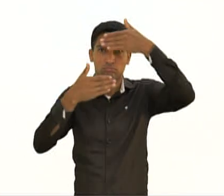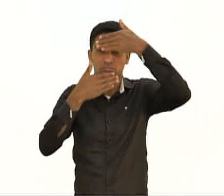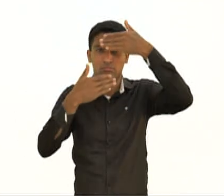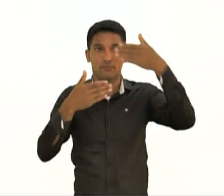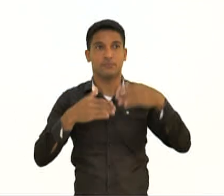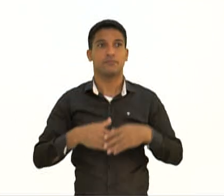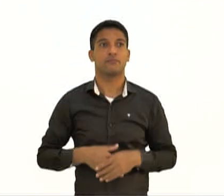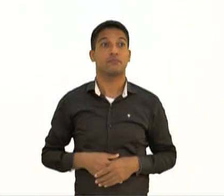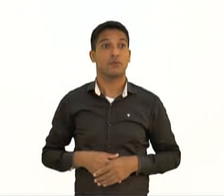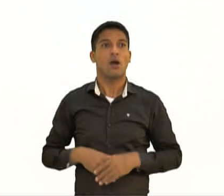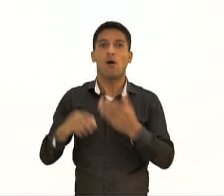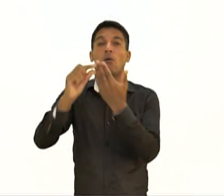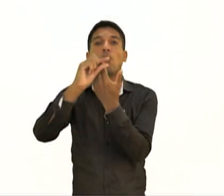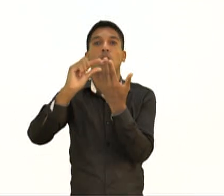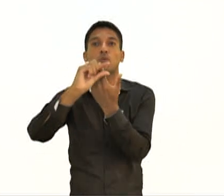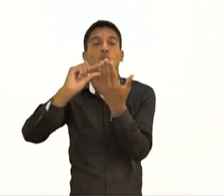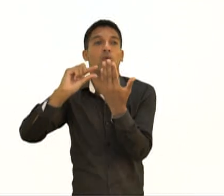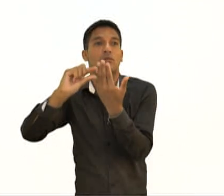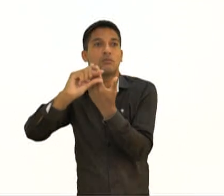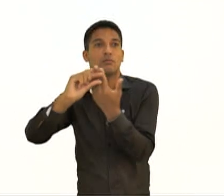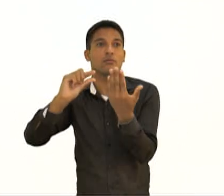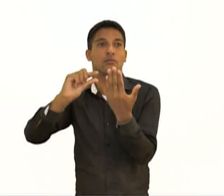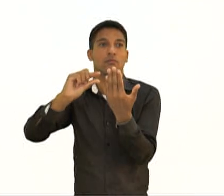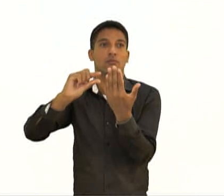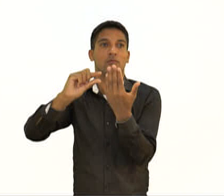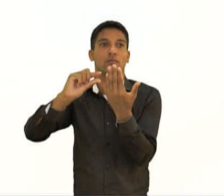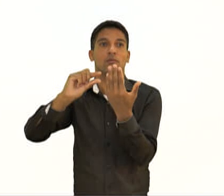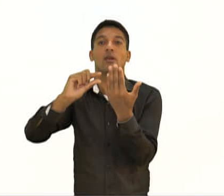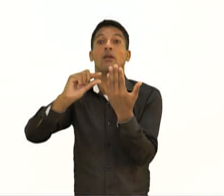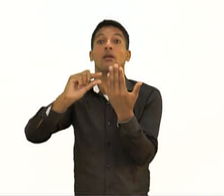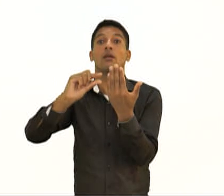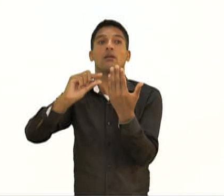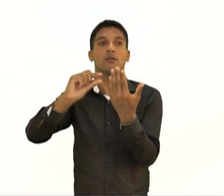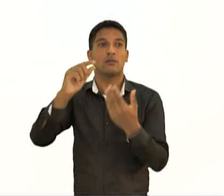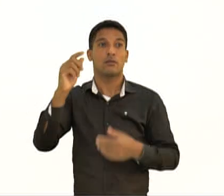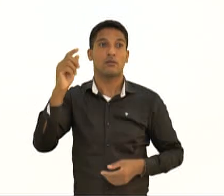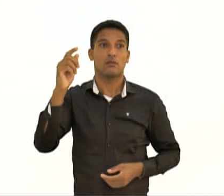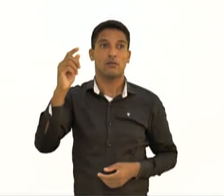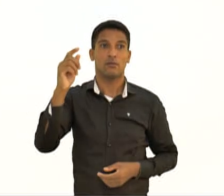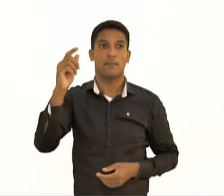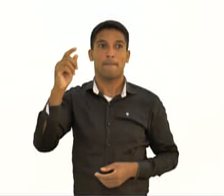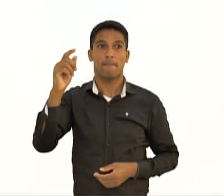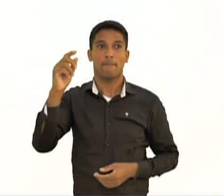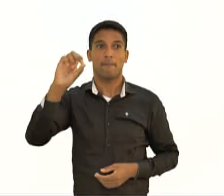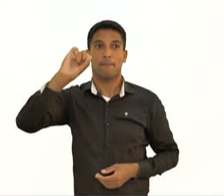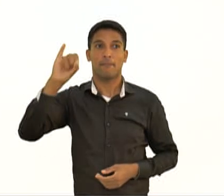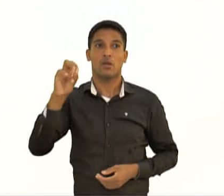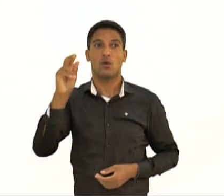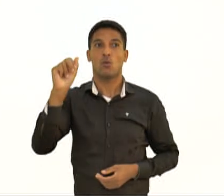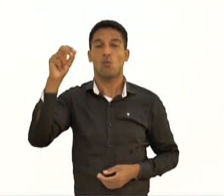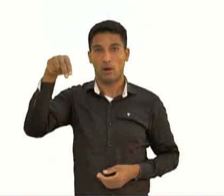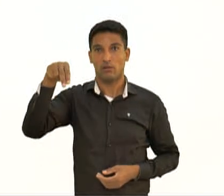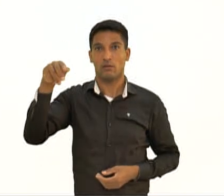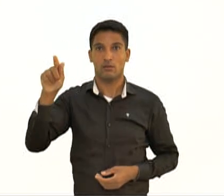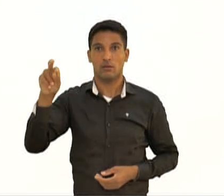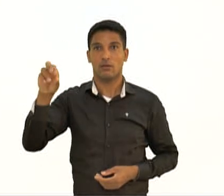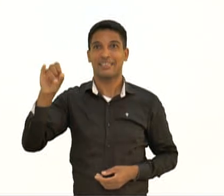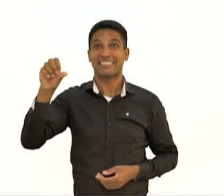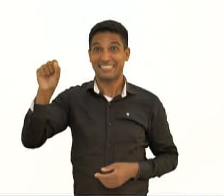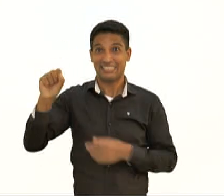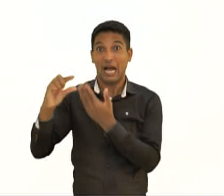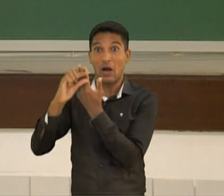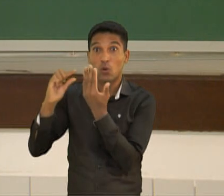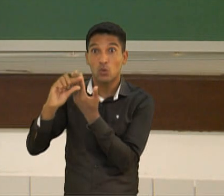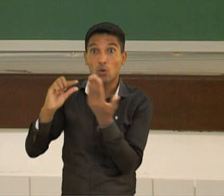é outro artista. Então, é o retrato do Pablo Picasso, gente. Só que tem um detalhe nesse texto aqui, gente. Olha só que